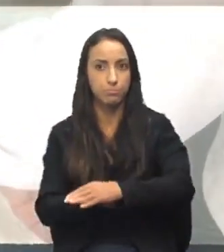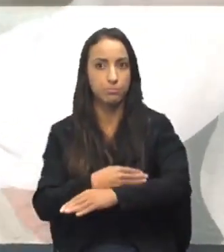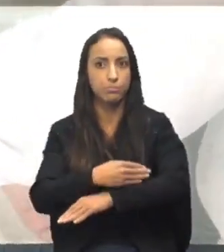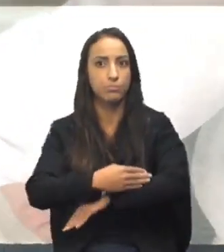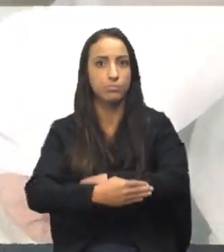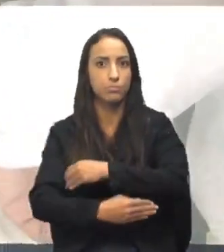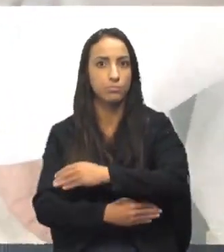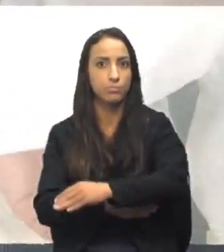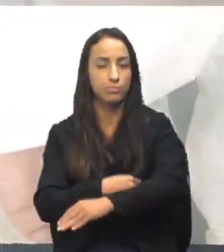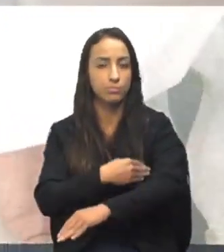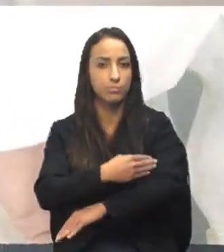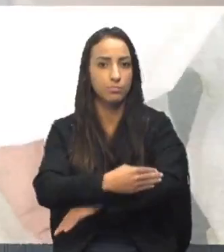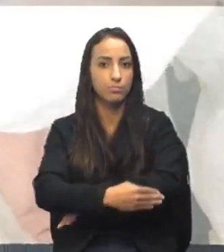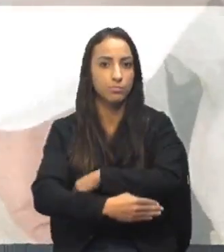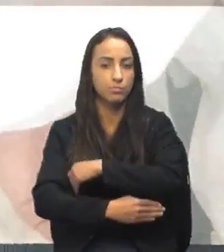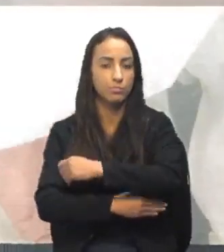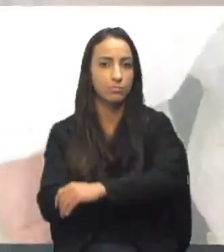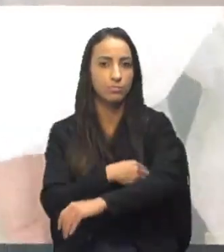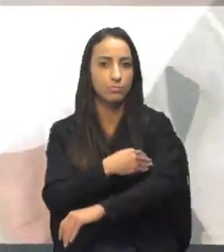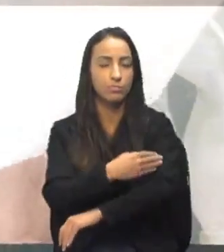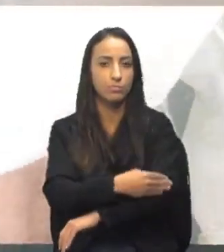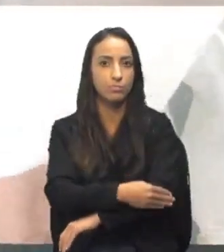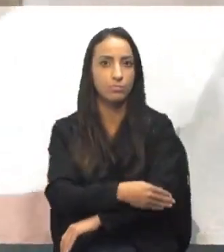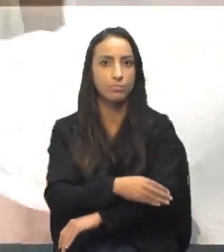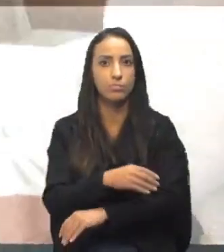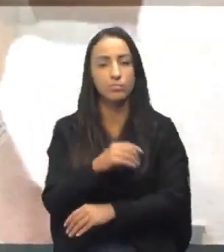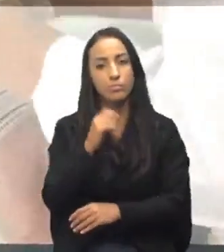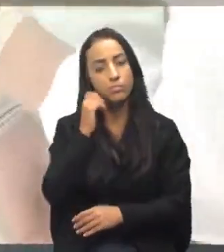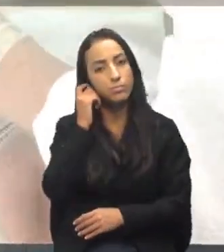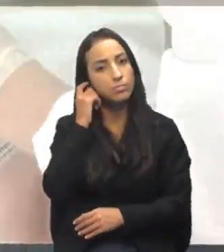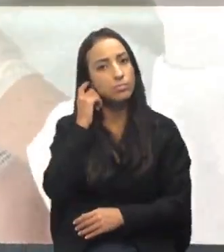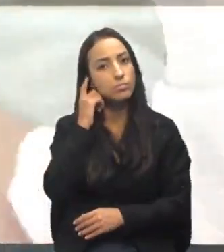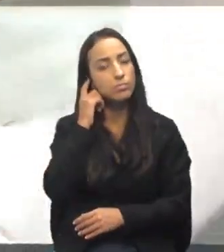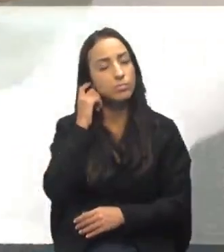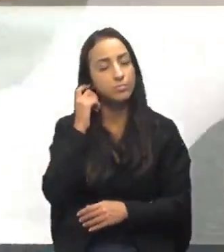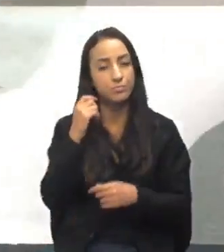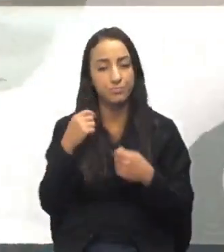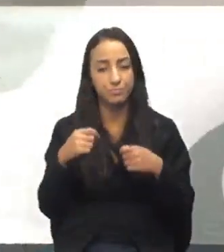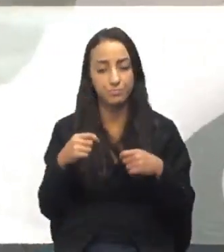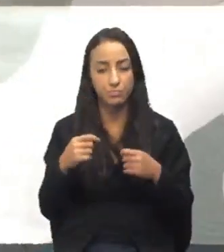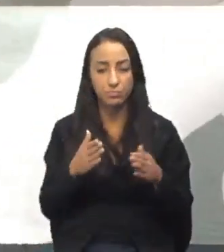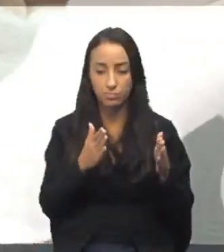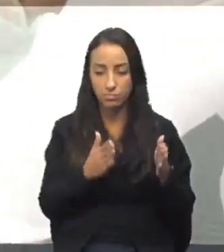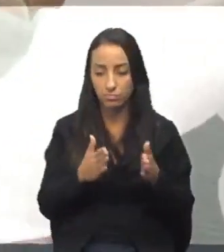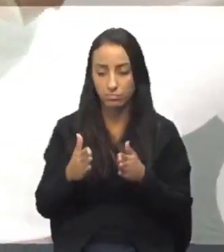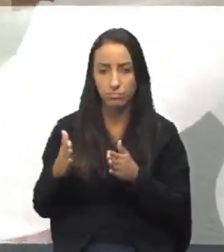então, com distanciamento entre uma faixa e outra, e deve existir um padrão para que isso